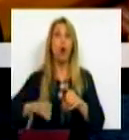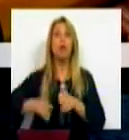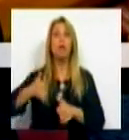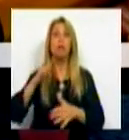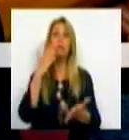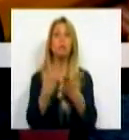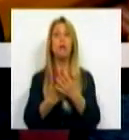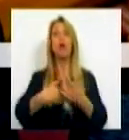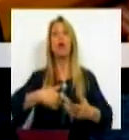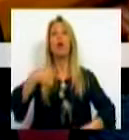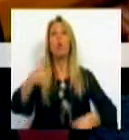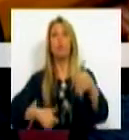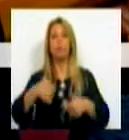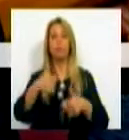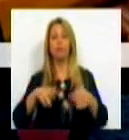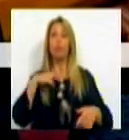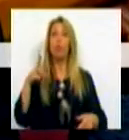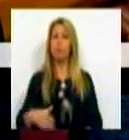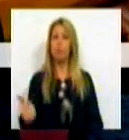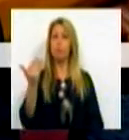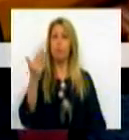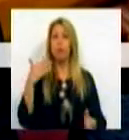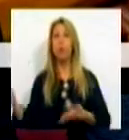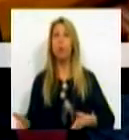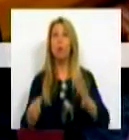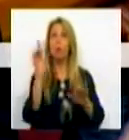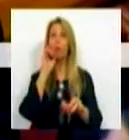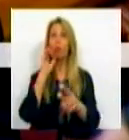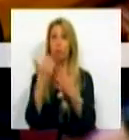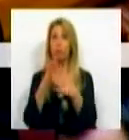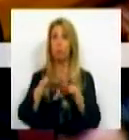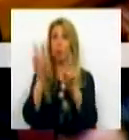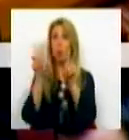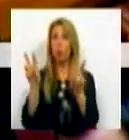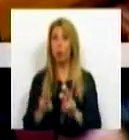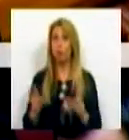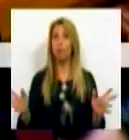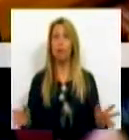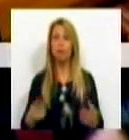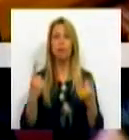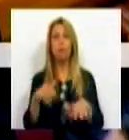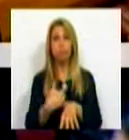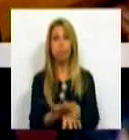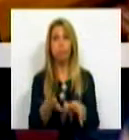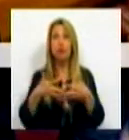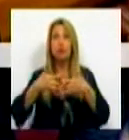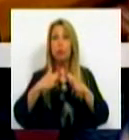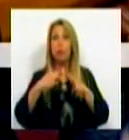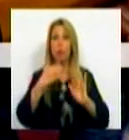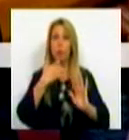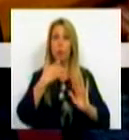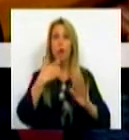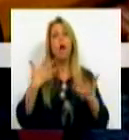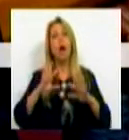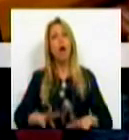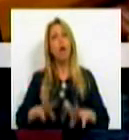tem ainda um trajeto importante a fazer nas qualificações, tinha um atraso estrutural muito grande, evoluiu muito,